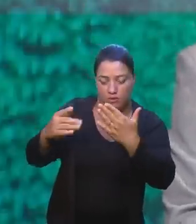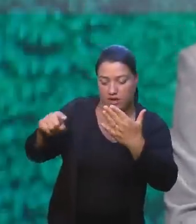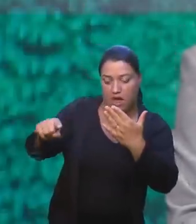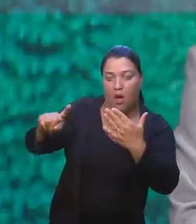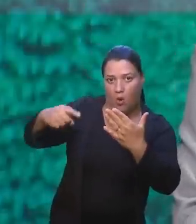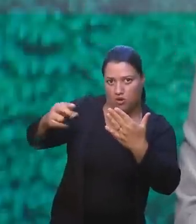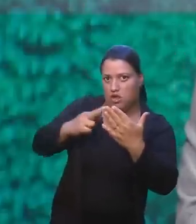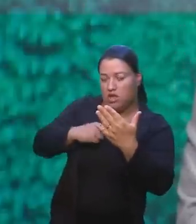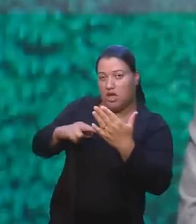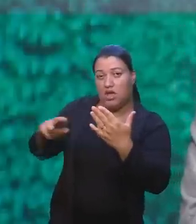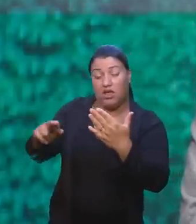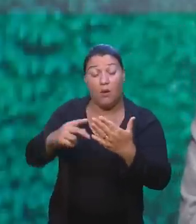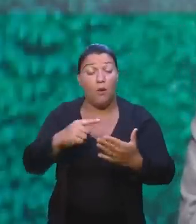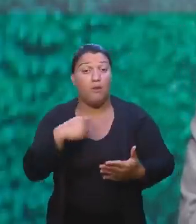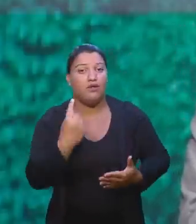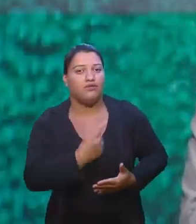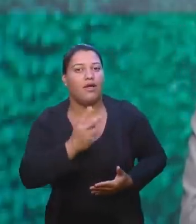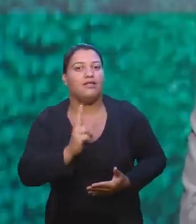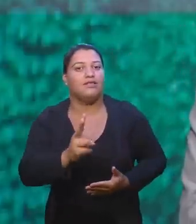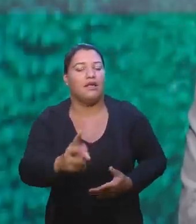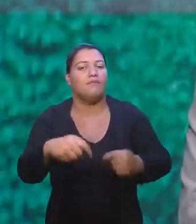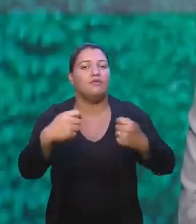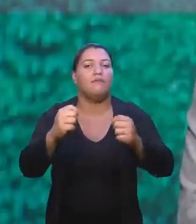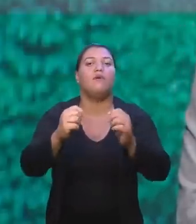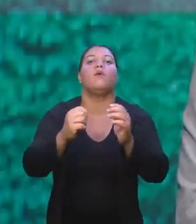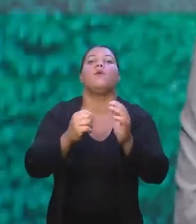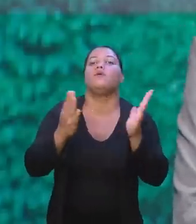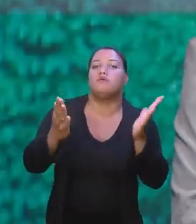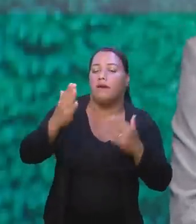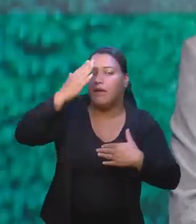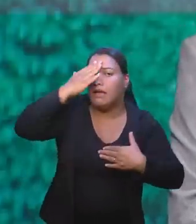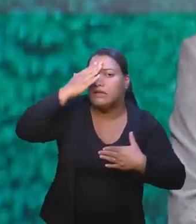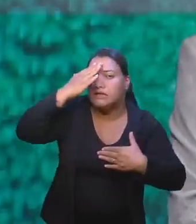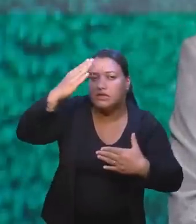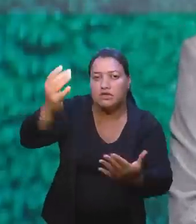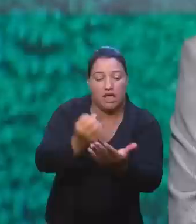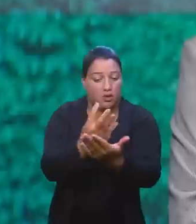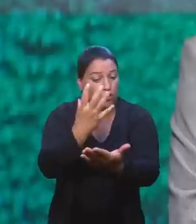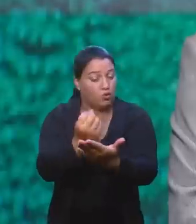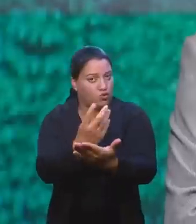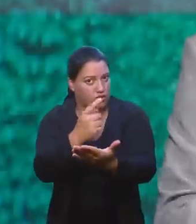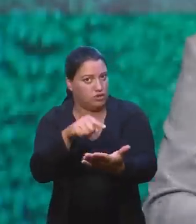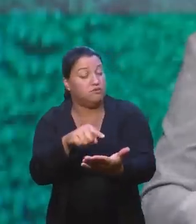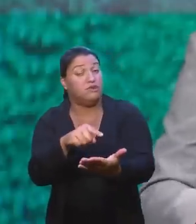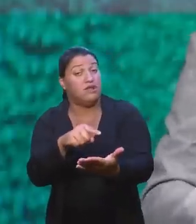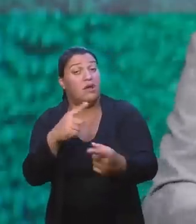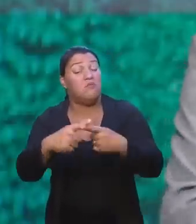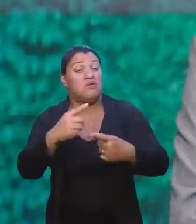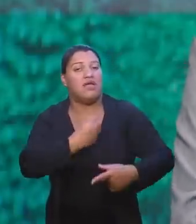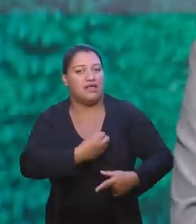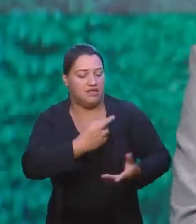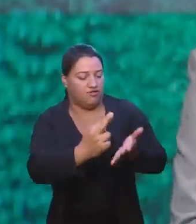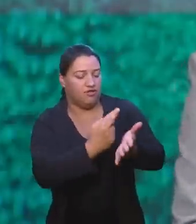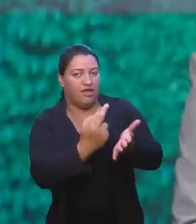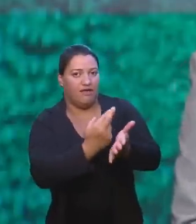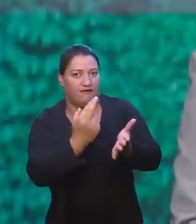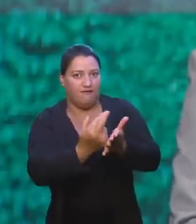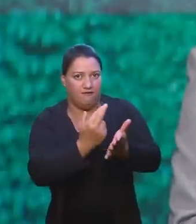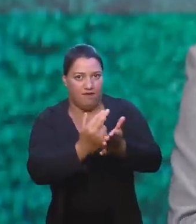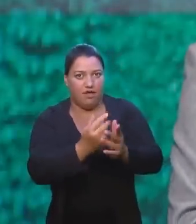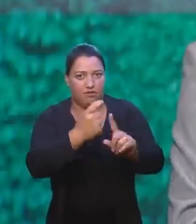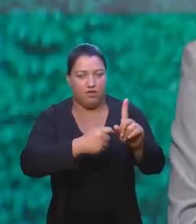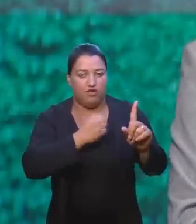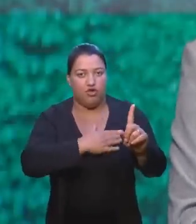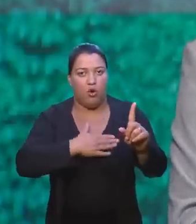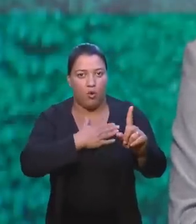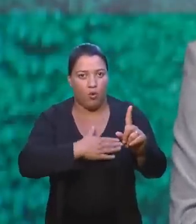espíritas, daí sempre temos que agradecer a doutrina espírita em nossas vidas. Existe na revista de agosto de